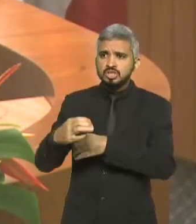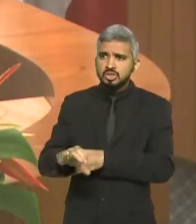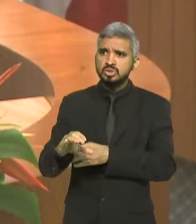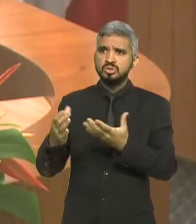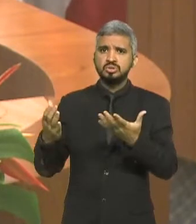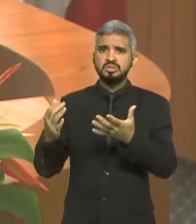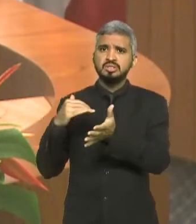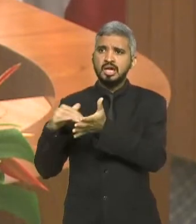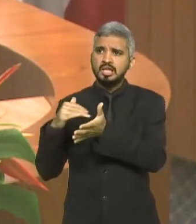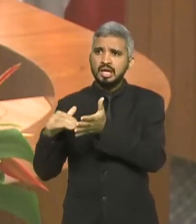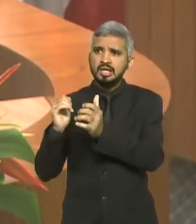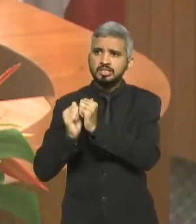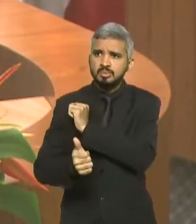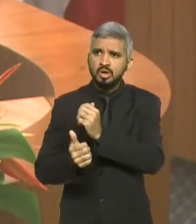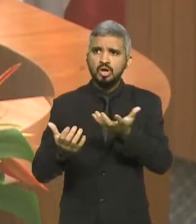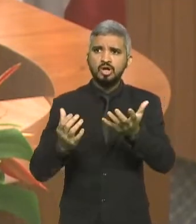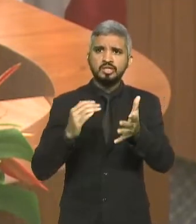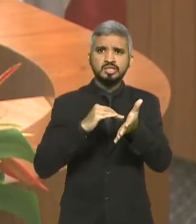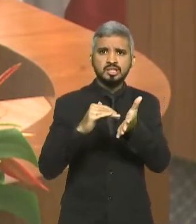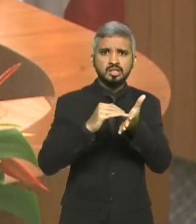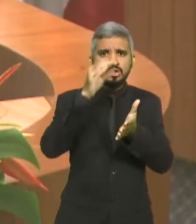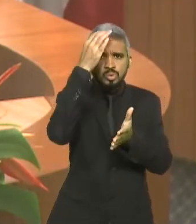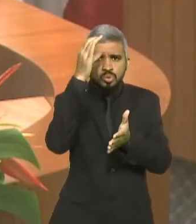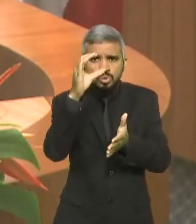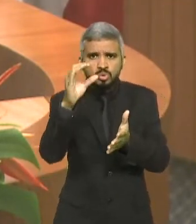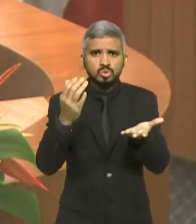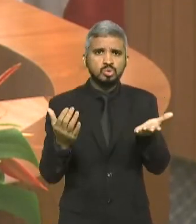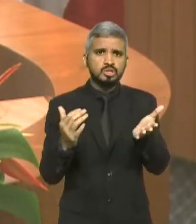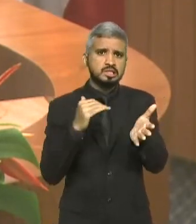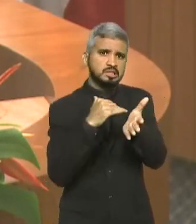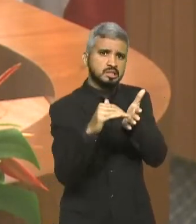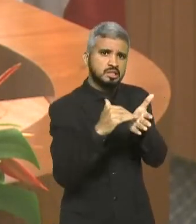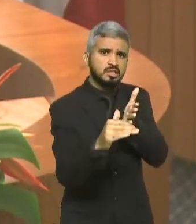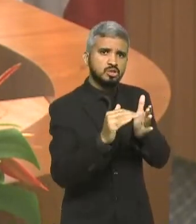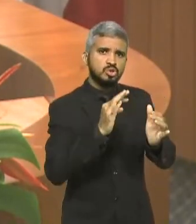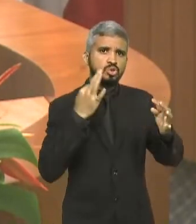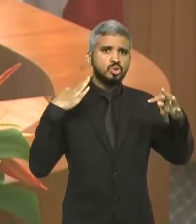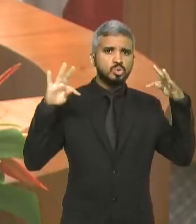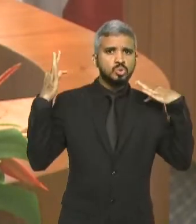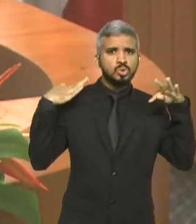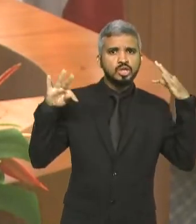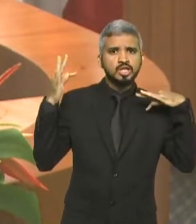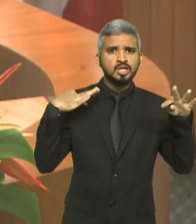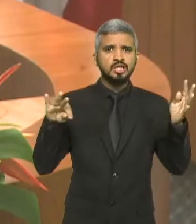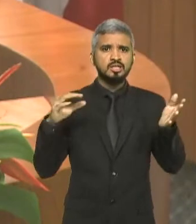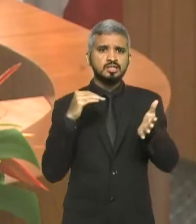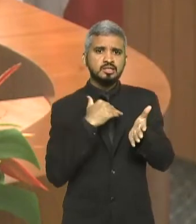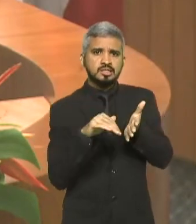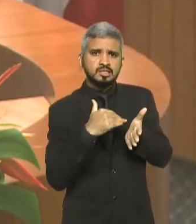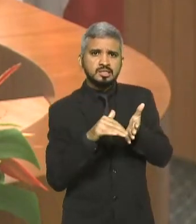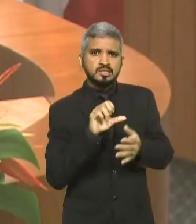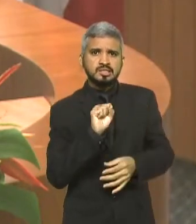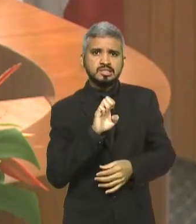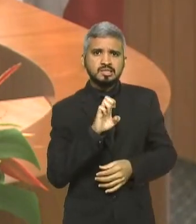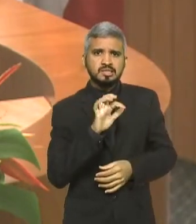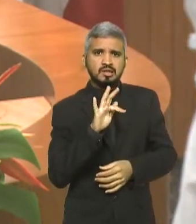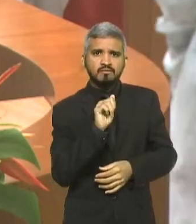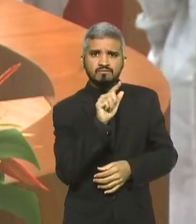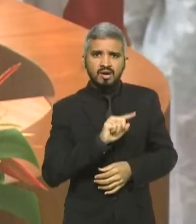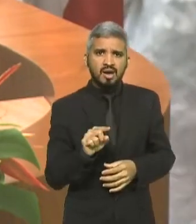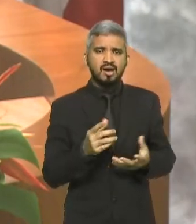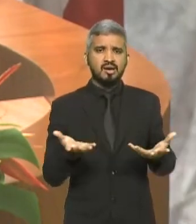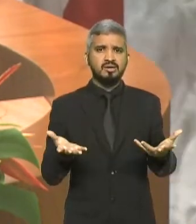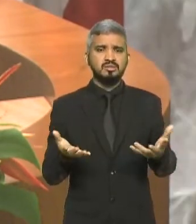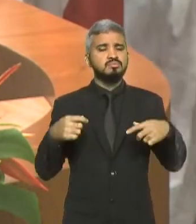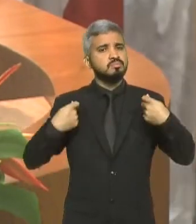de cultura, de turismo, de administração, de fazenda. Assim como temos lutado